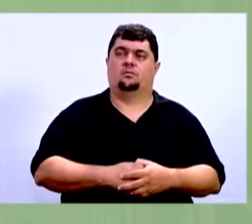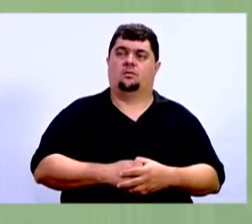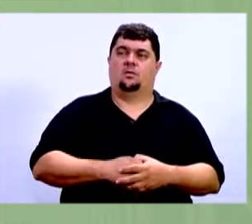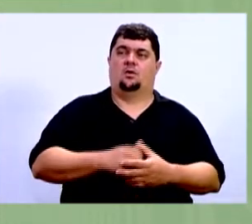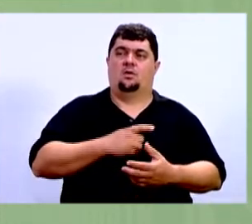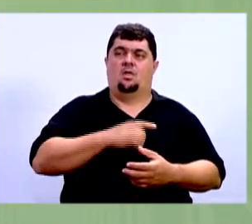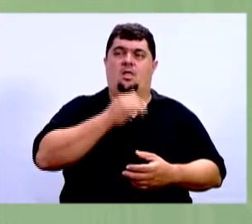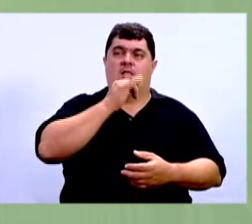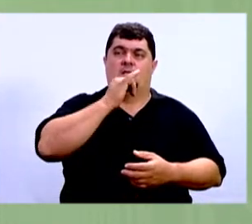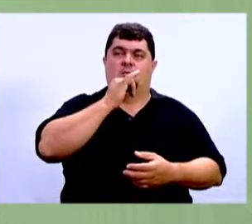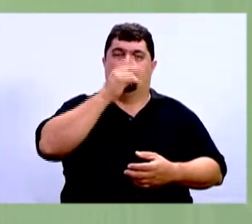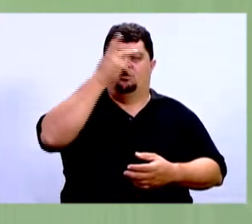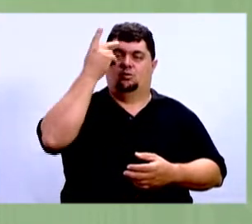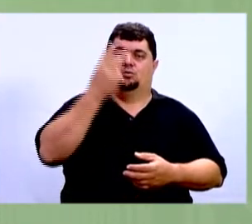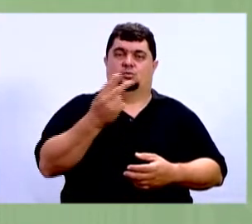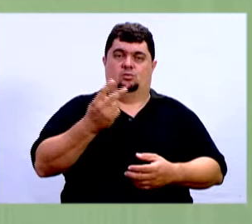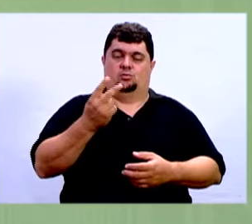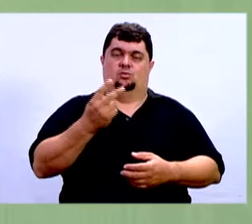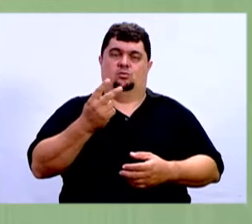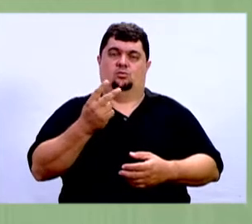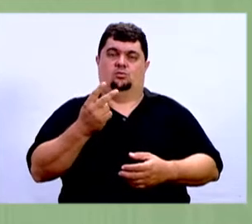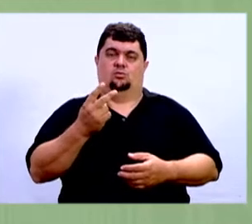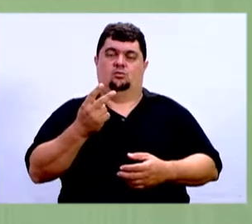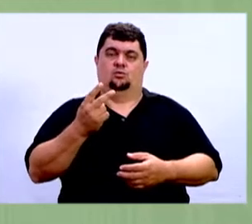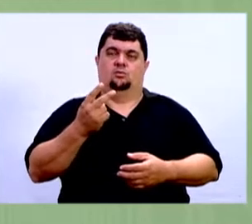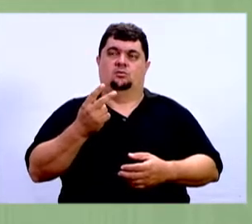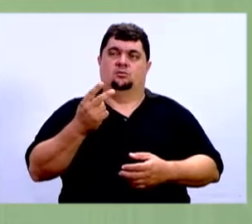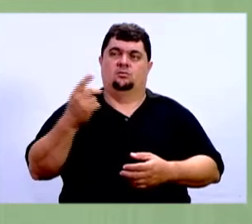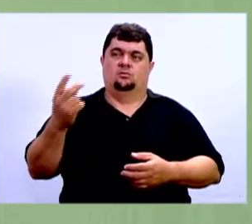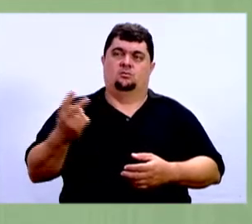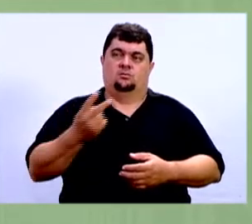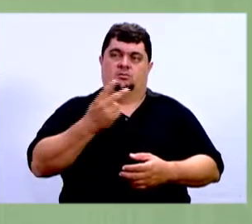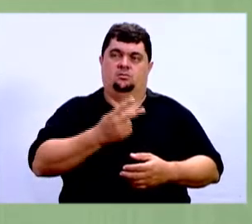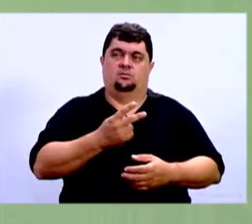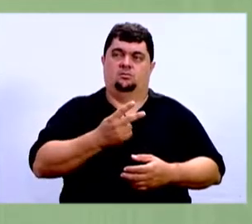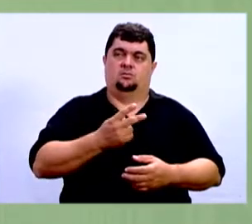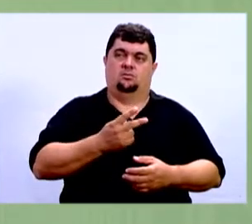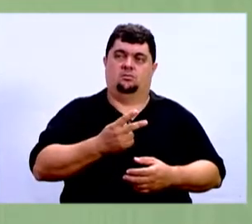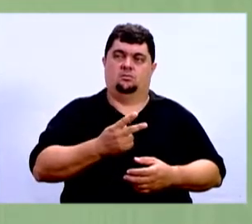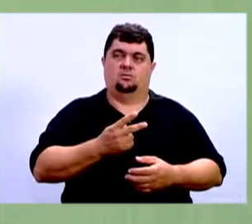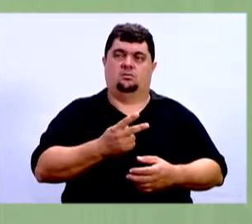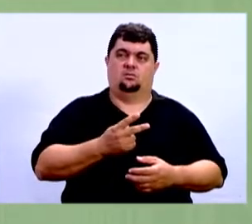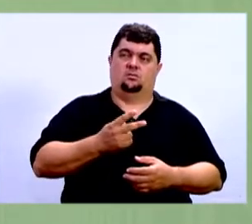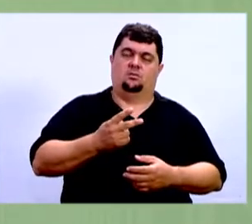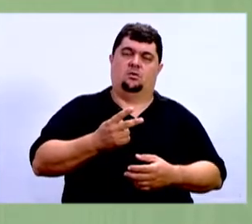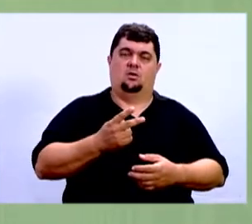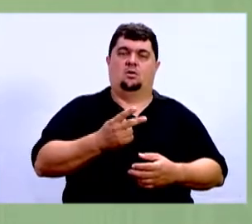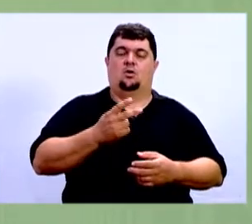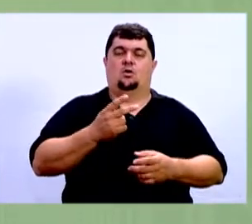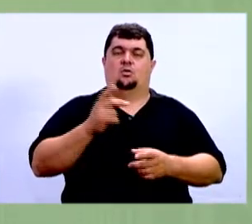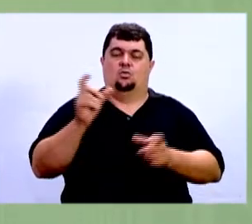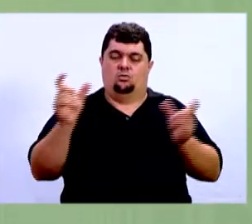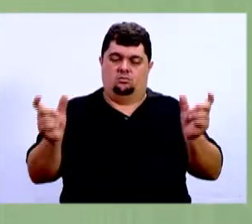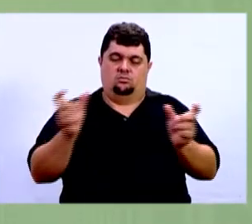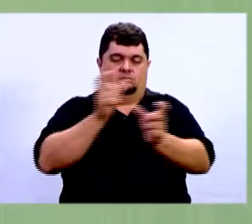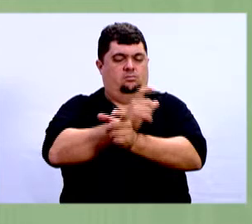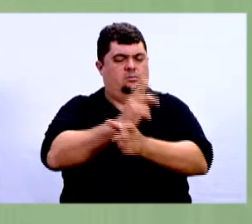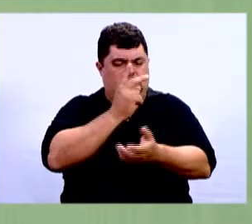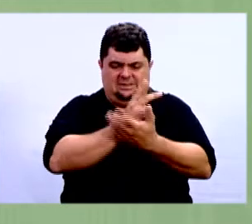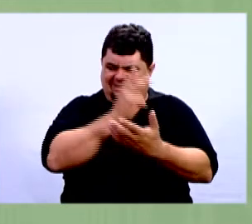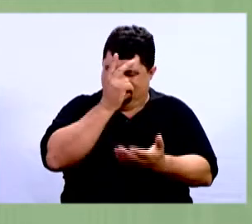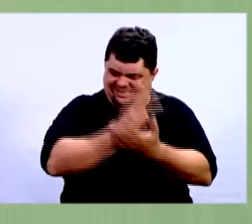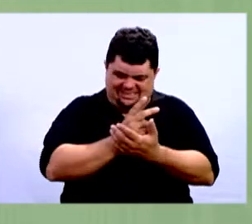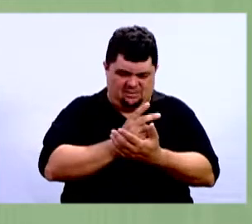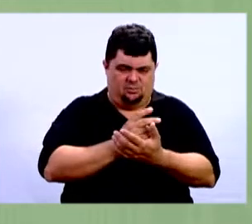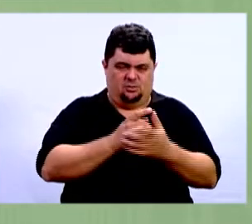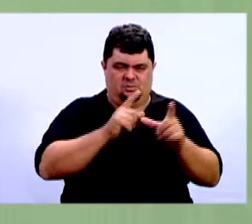2 autores, ou 2 autores, né? Eu vou colocar os 2 autores, ó. Sempre lembrando, o último nome